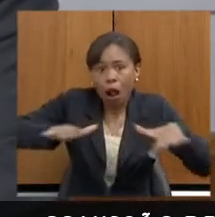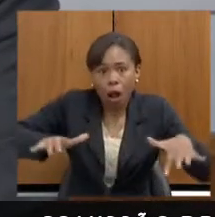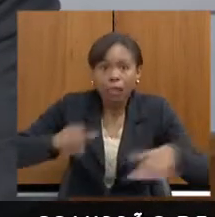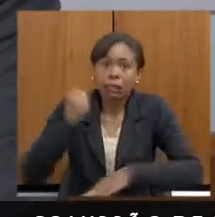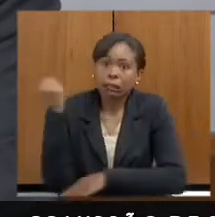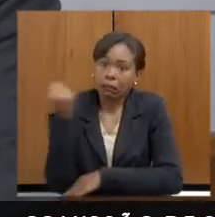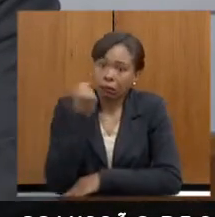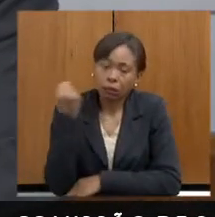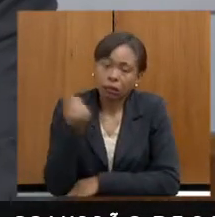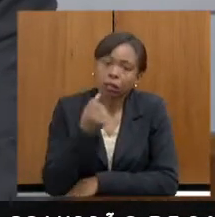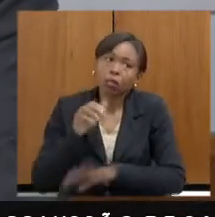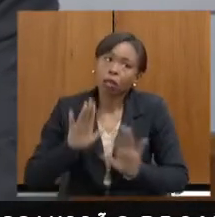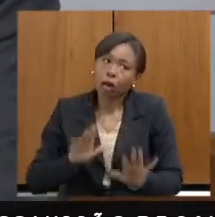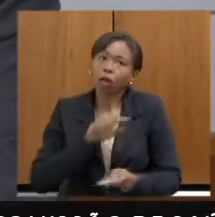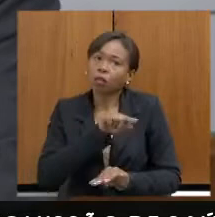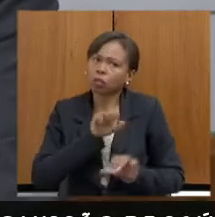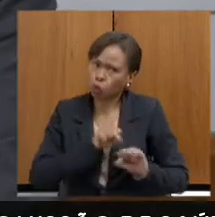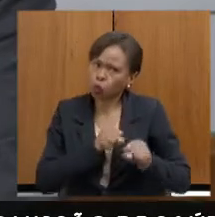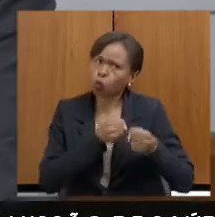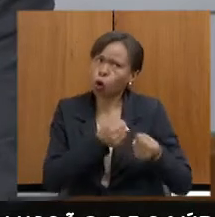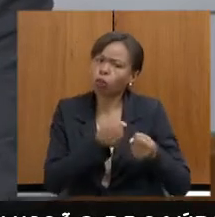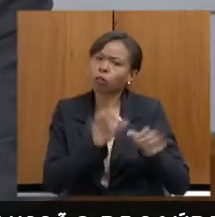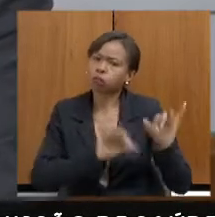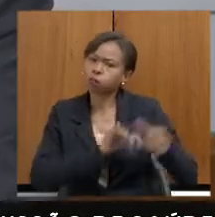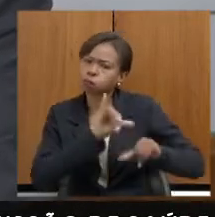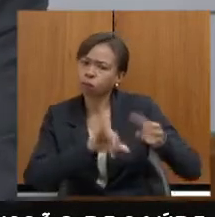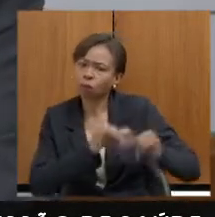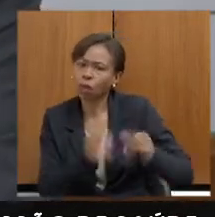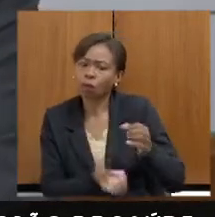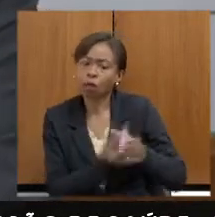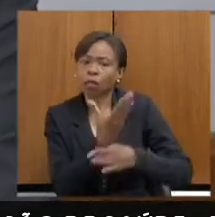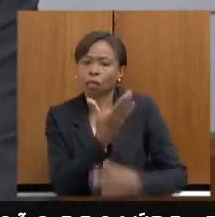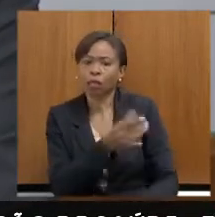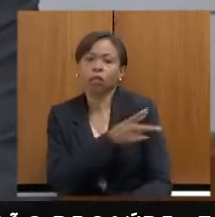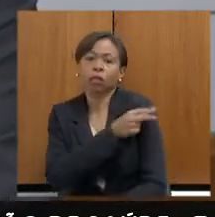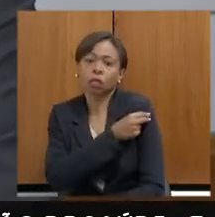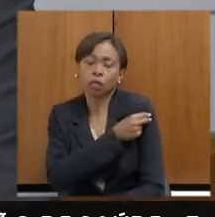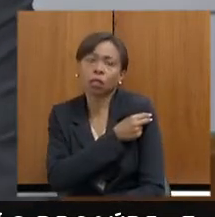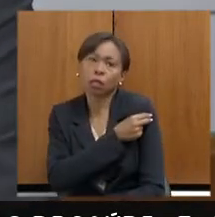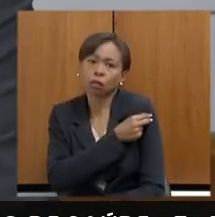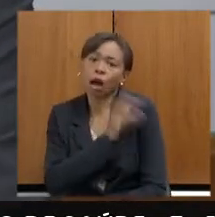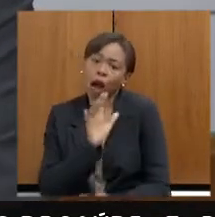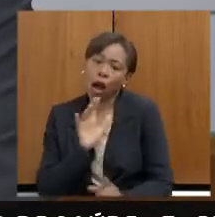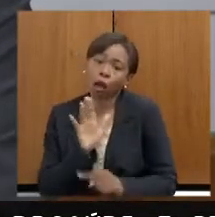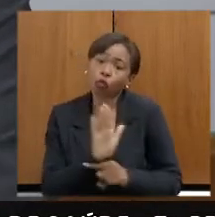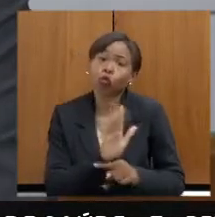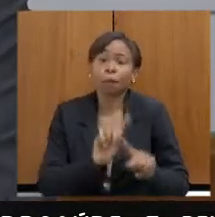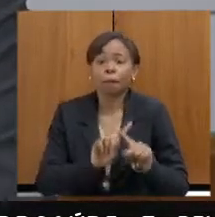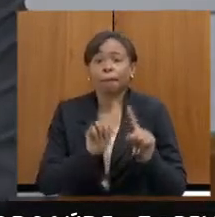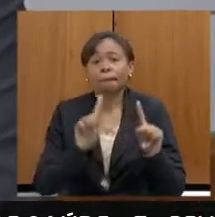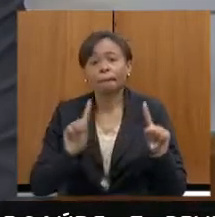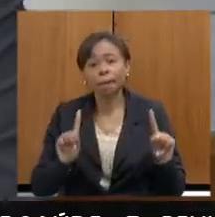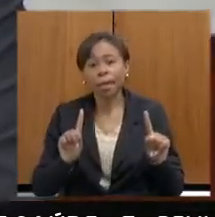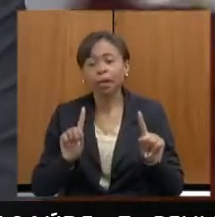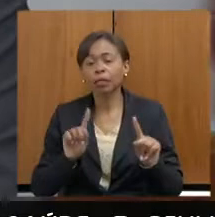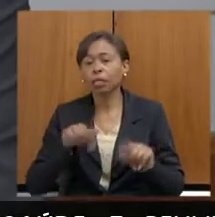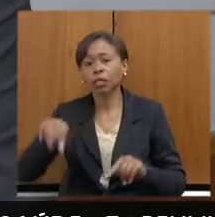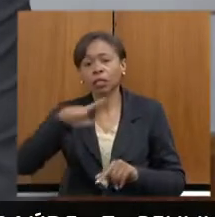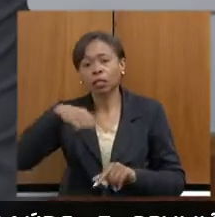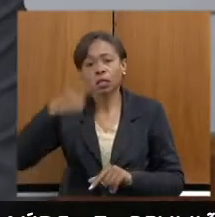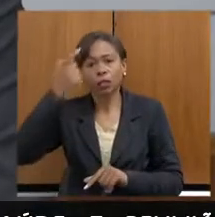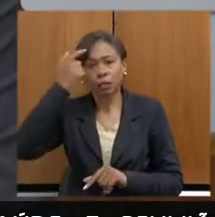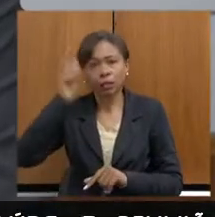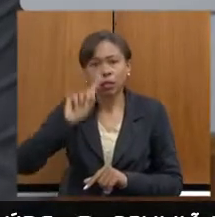realmente foi feito os melhores esforços por desenvolver essa vacina a vacina da o efeito mas ainda não conhecemos de